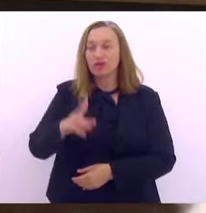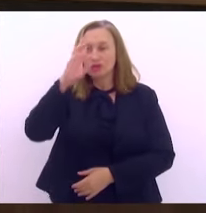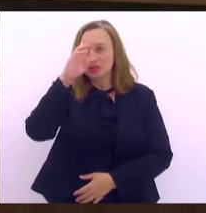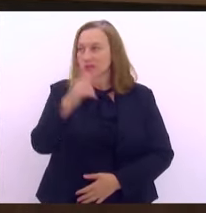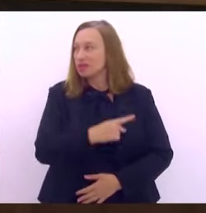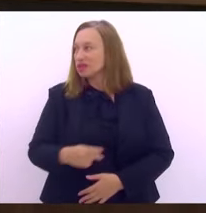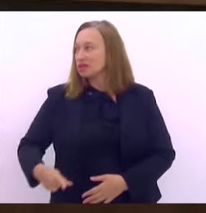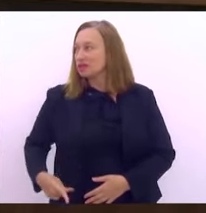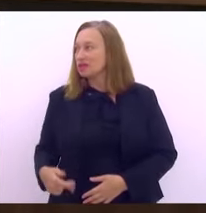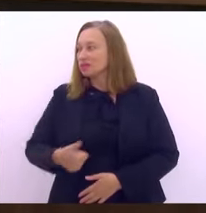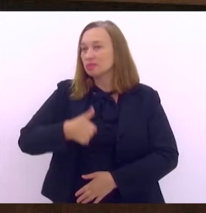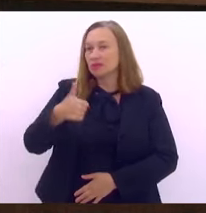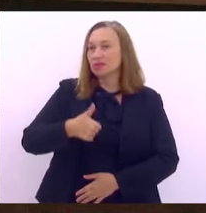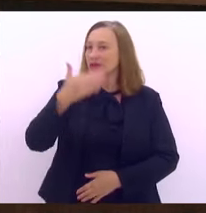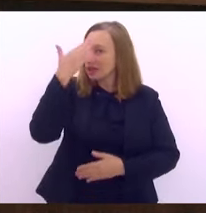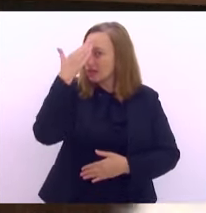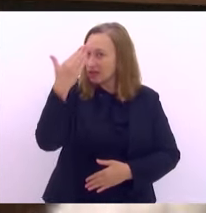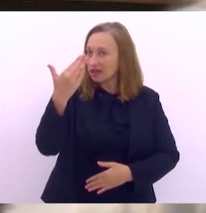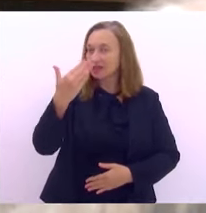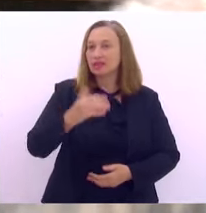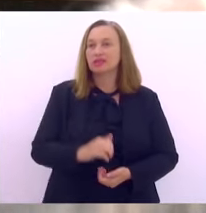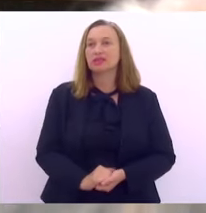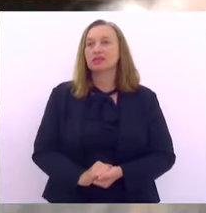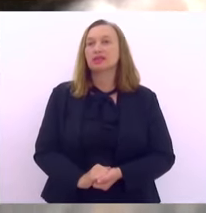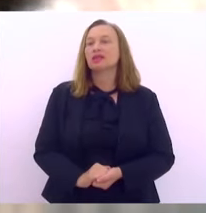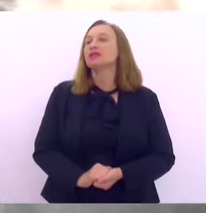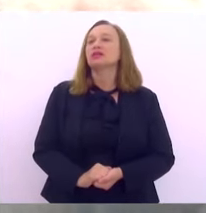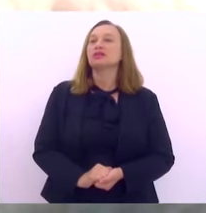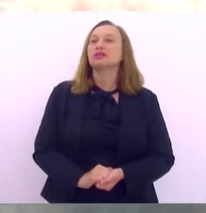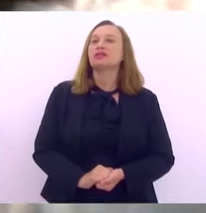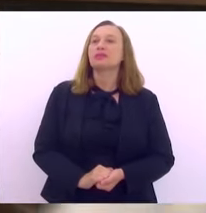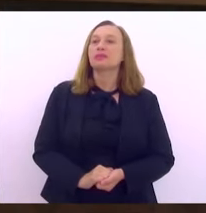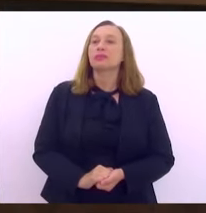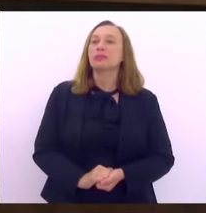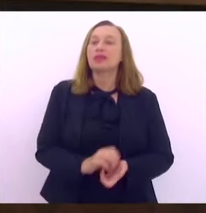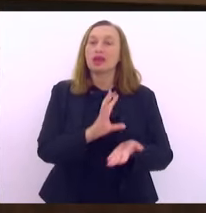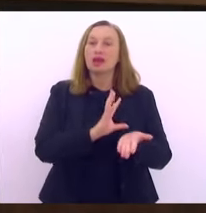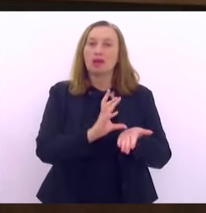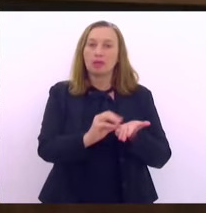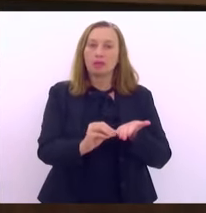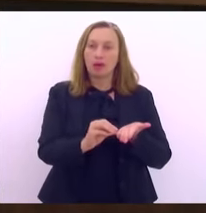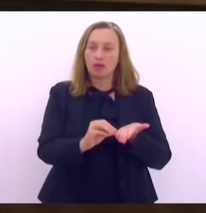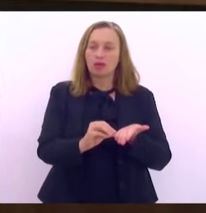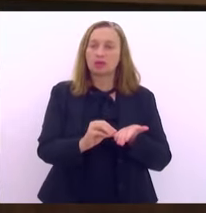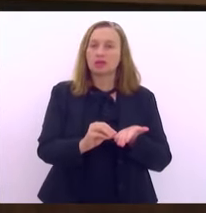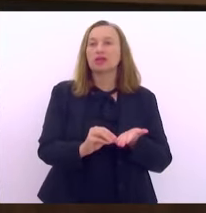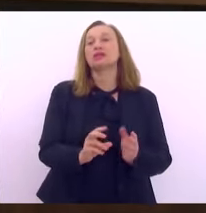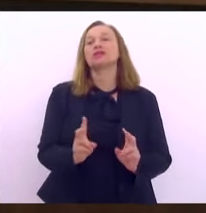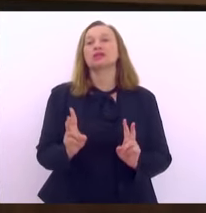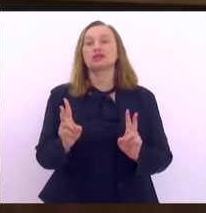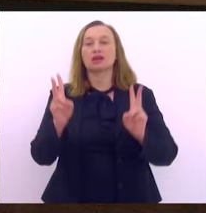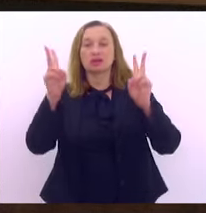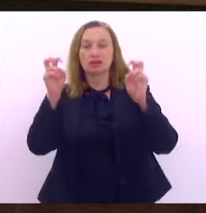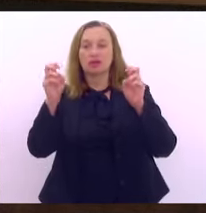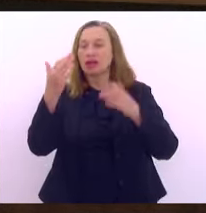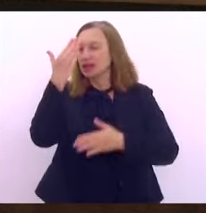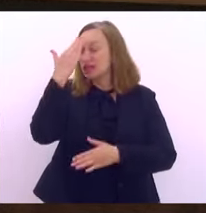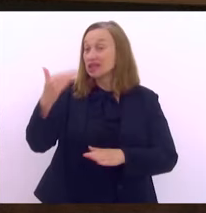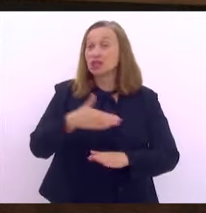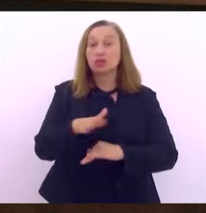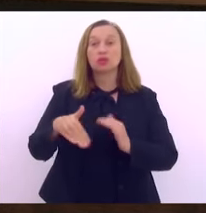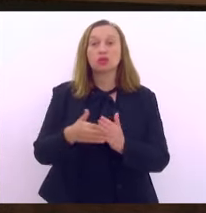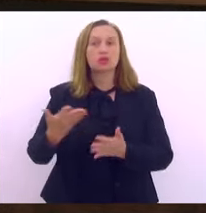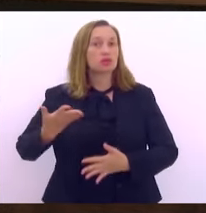presidente, primeiramente agradecer a Vossa Excelência por pautar, né, essa matéria e agradecer a todos os meus pares